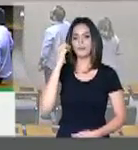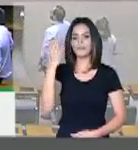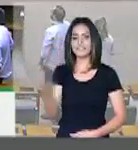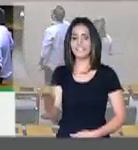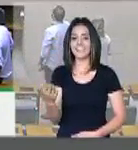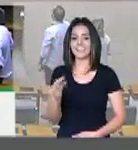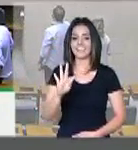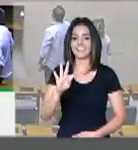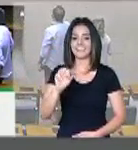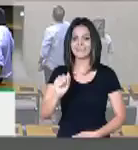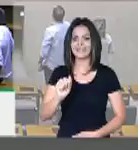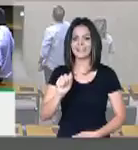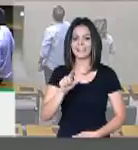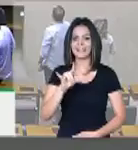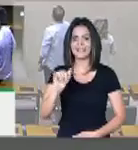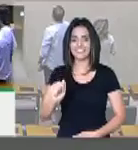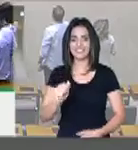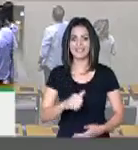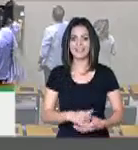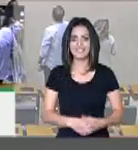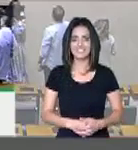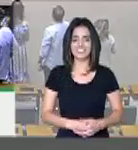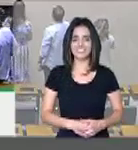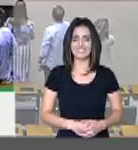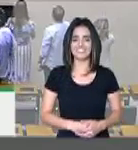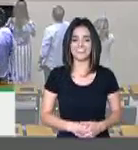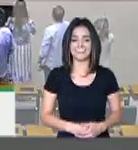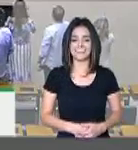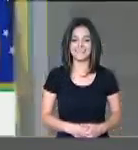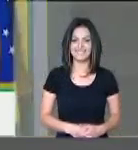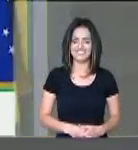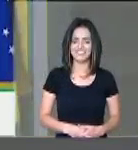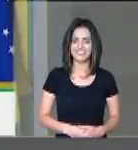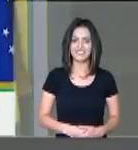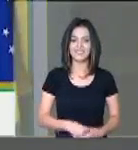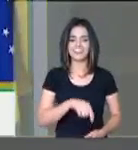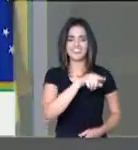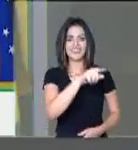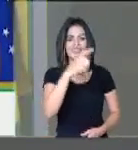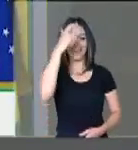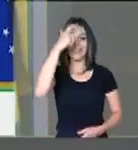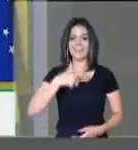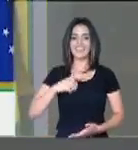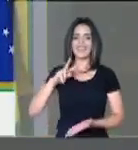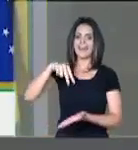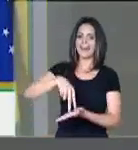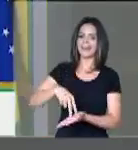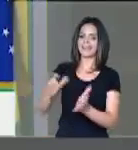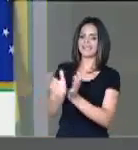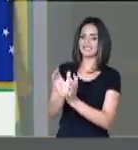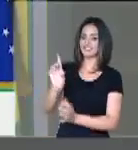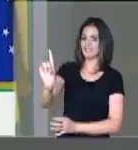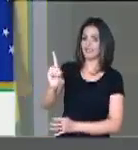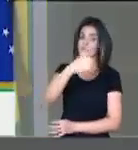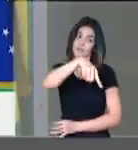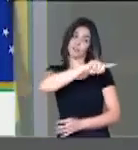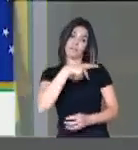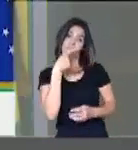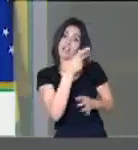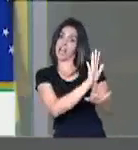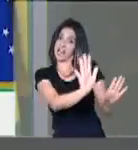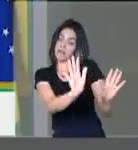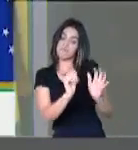a deputada ataliba petrôni quem disse que essa tribuna da direita são